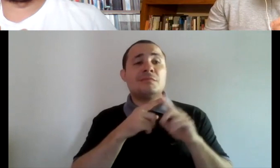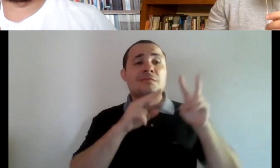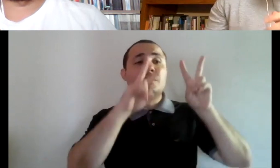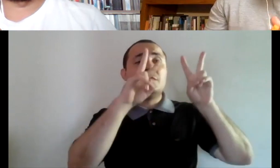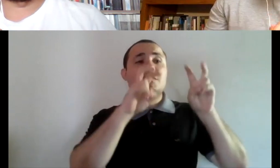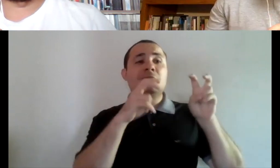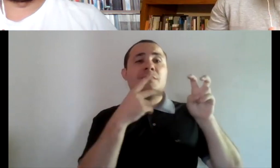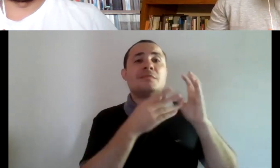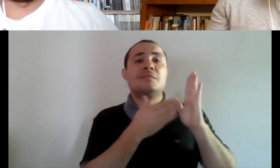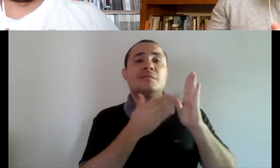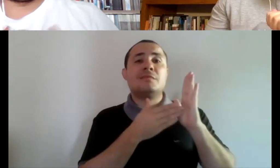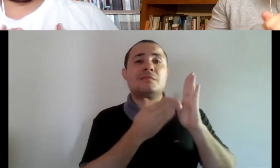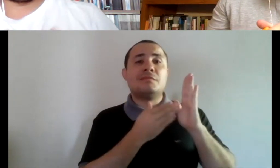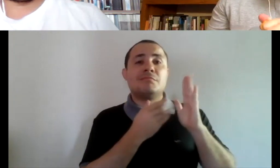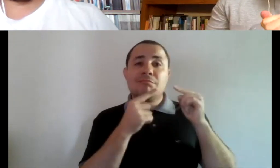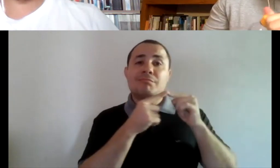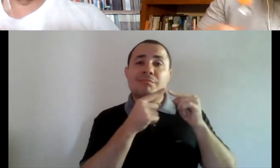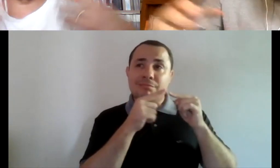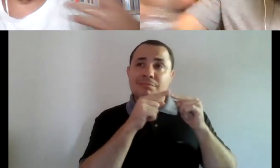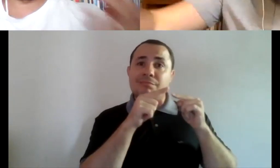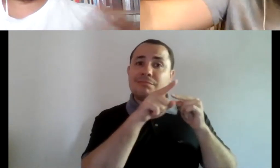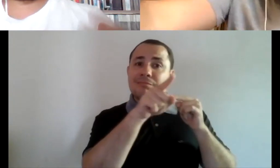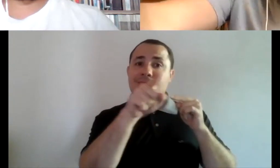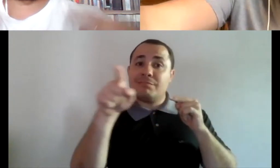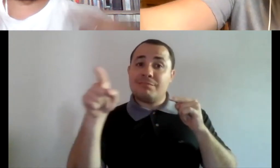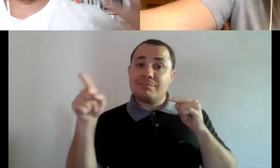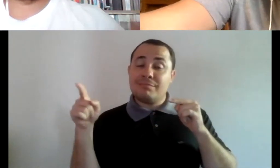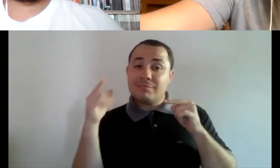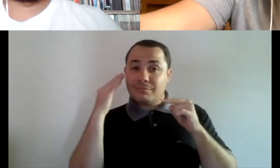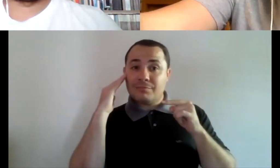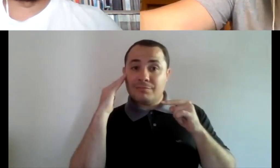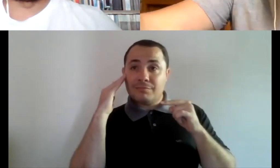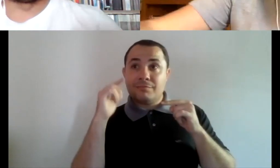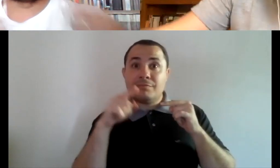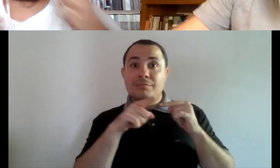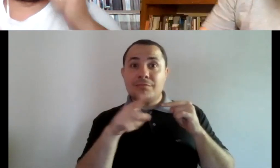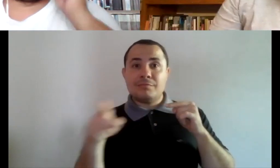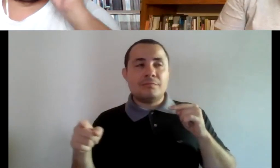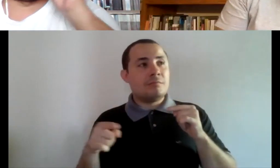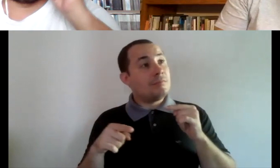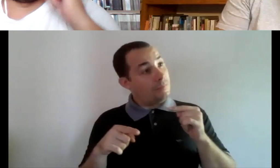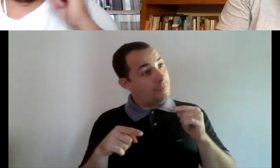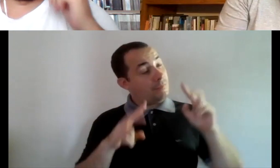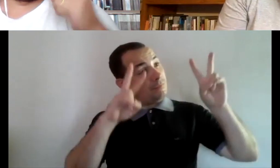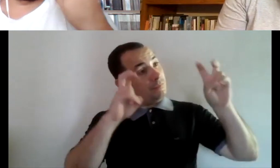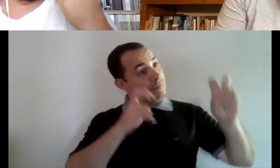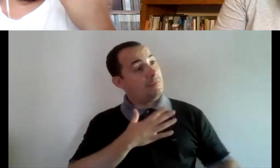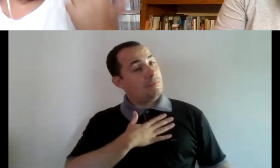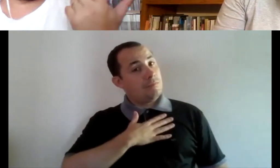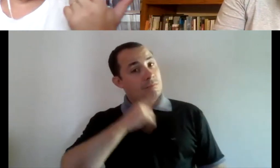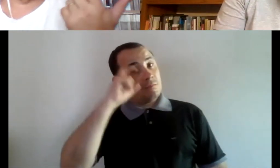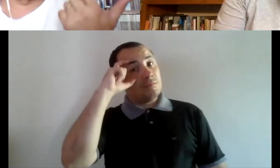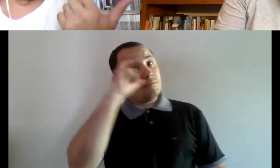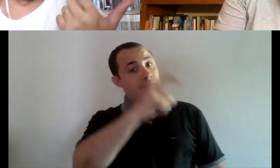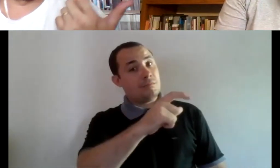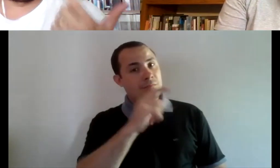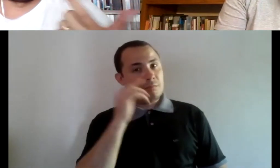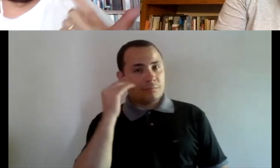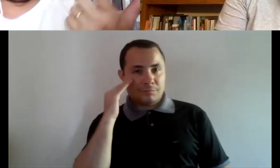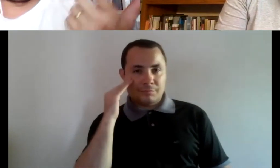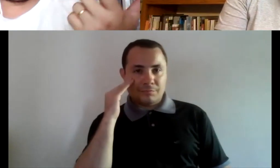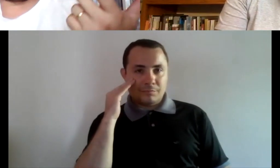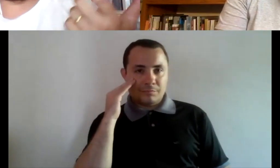universo da literatura aquilo que as pessoas estavam esperando, um público diferente. Isso a gente, às vezes, perde de vista,